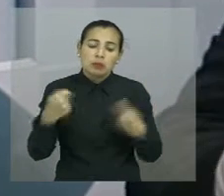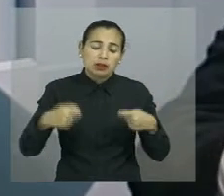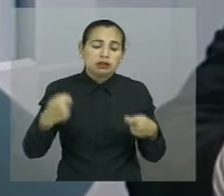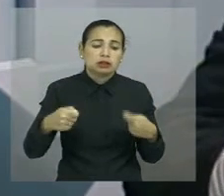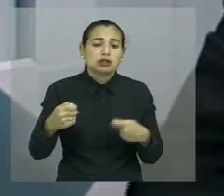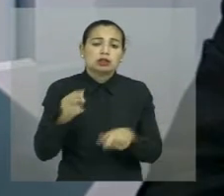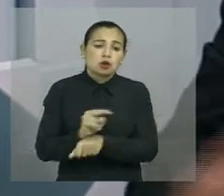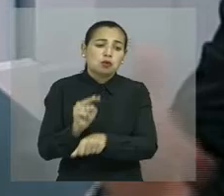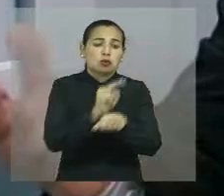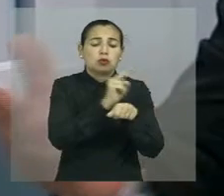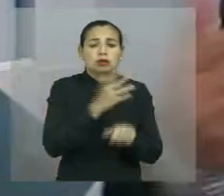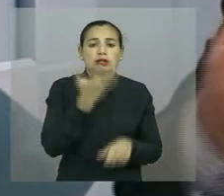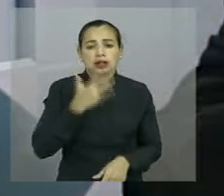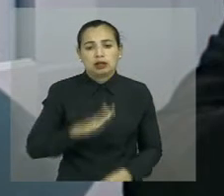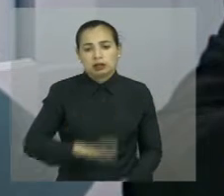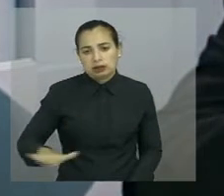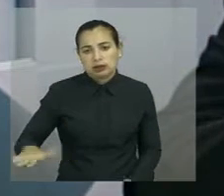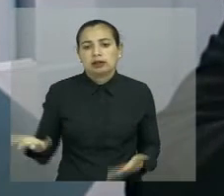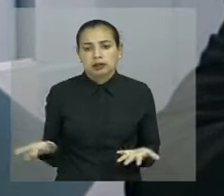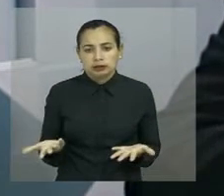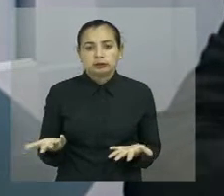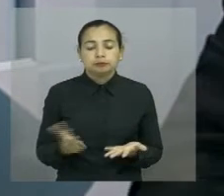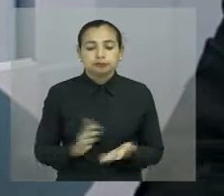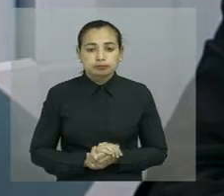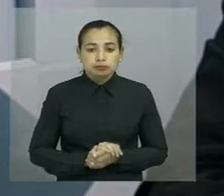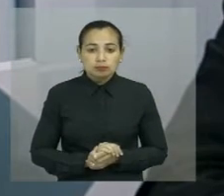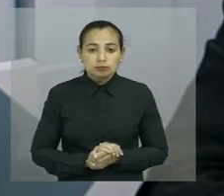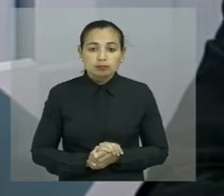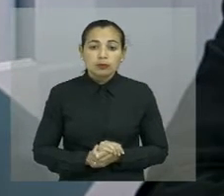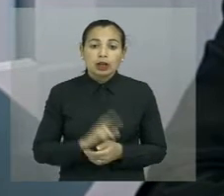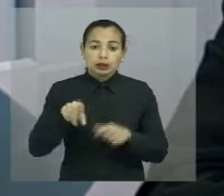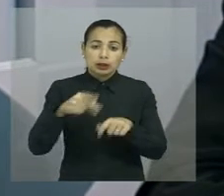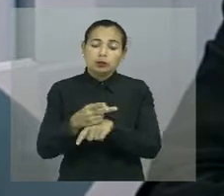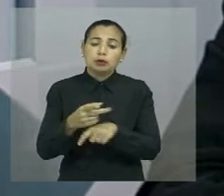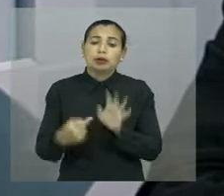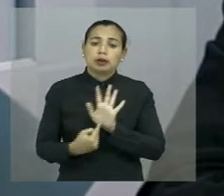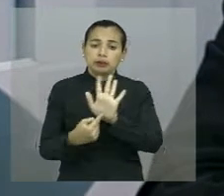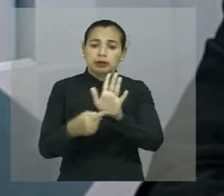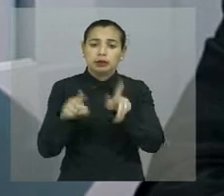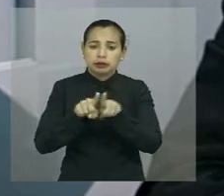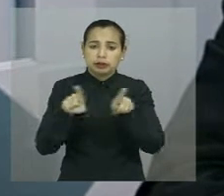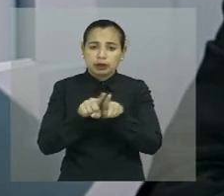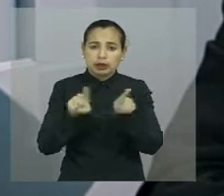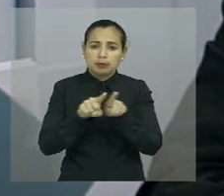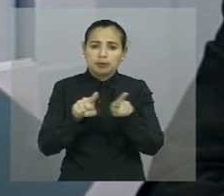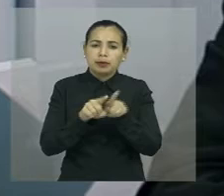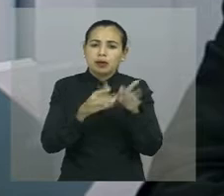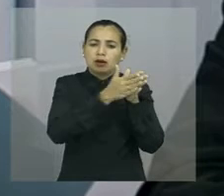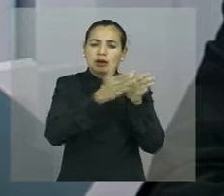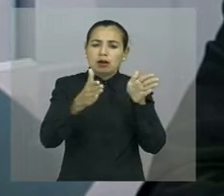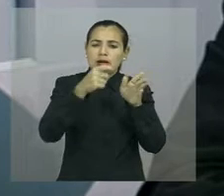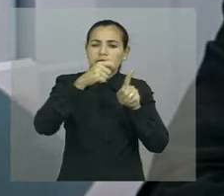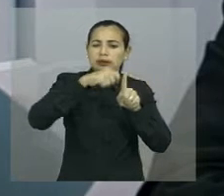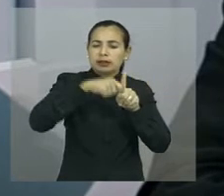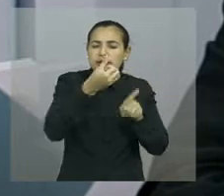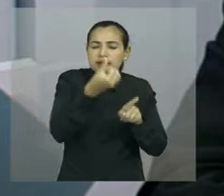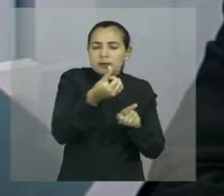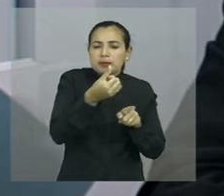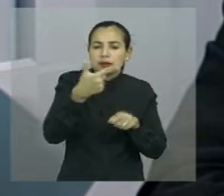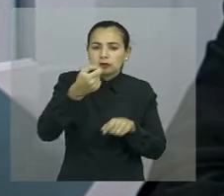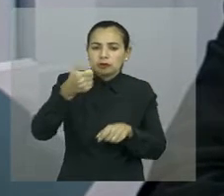Além disso, nessa mesma linha, nós apresentamos também, no início do semestre, uma moção de repúdio contra a